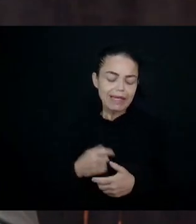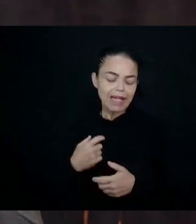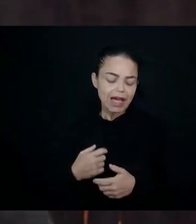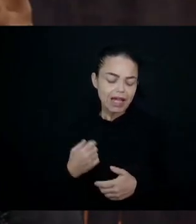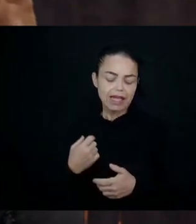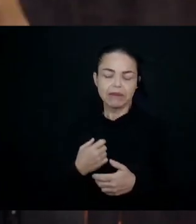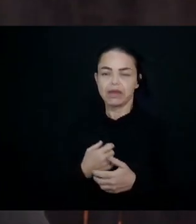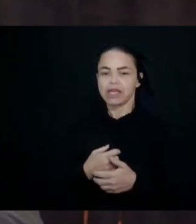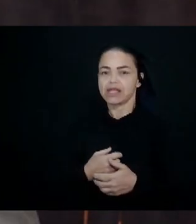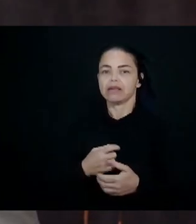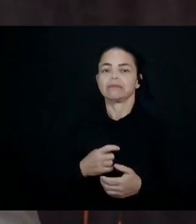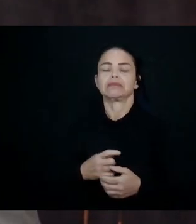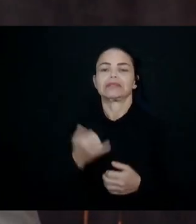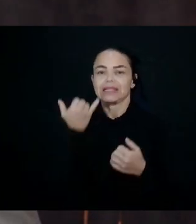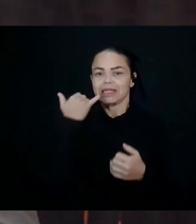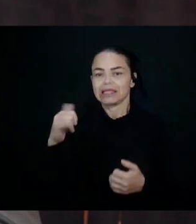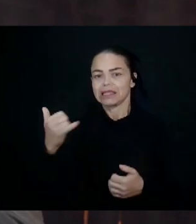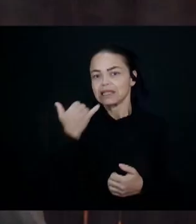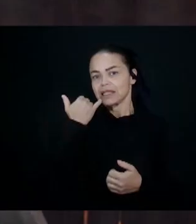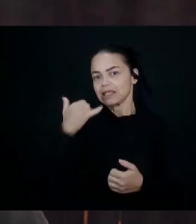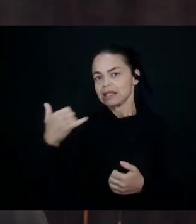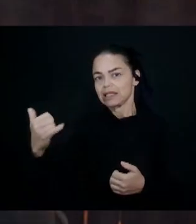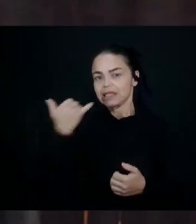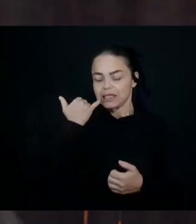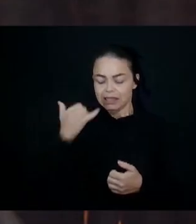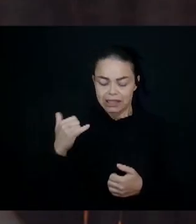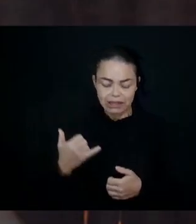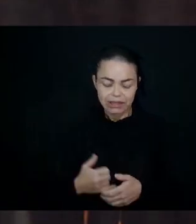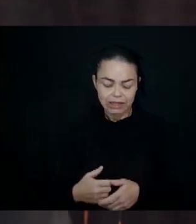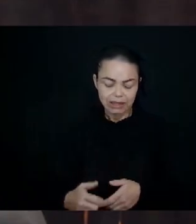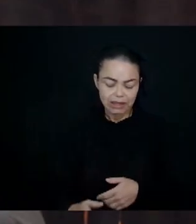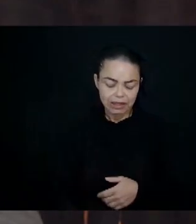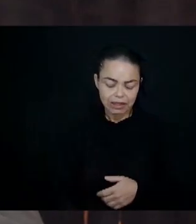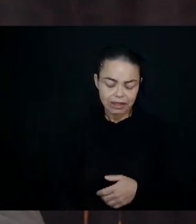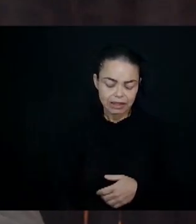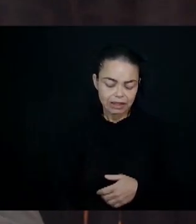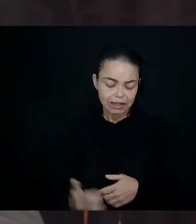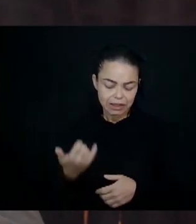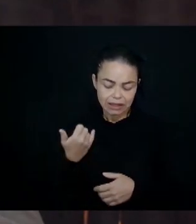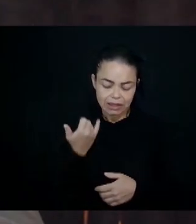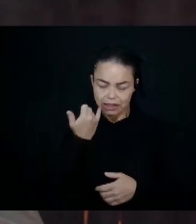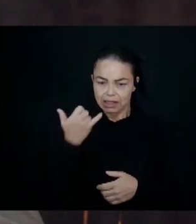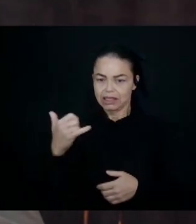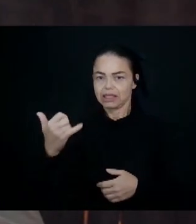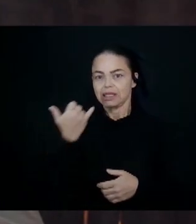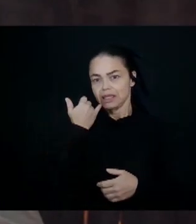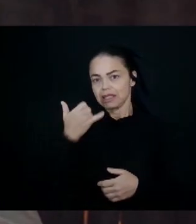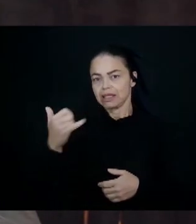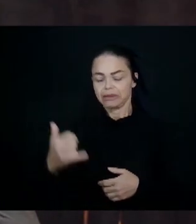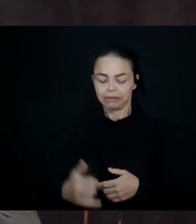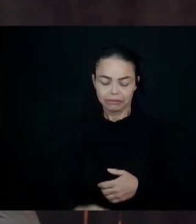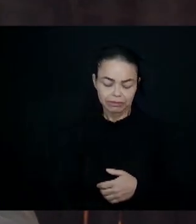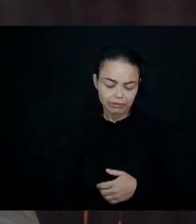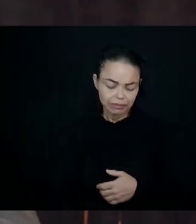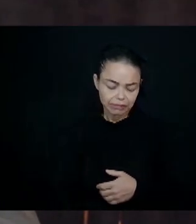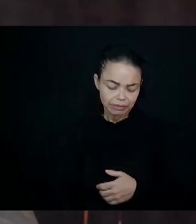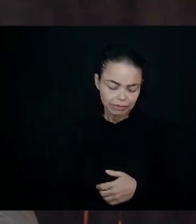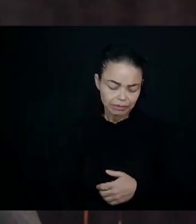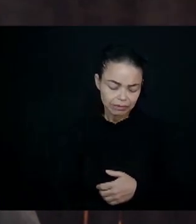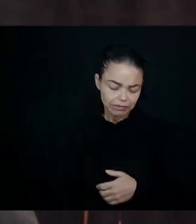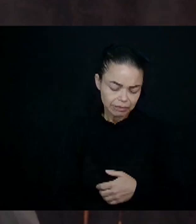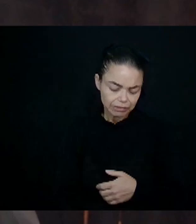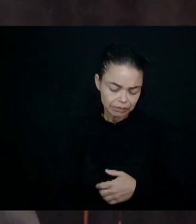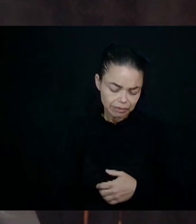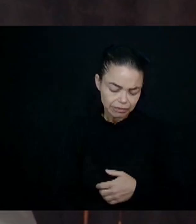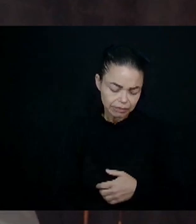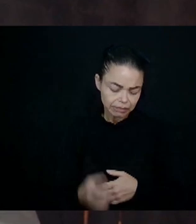falei assim, mas vai diminuir muito a frustração, porque você vai sair com a certeza de que você vai encontrar a figurinha que você precisa. Mas a